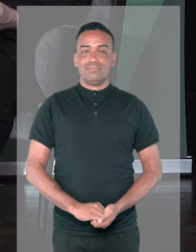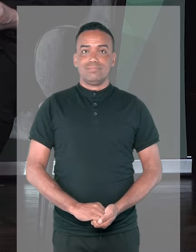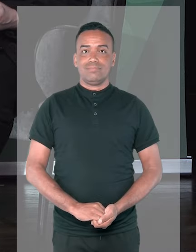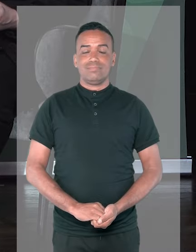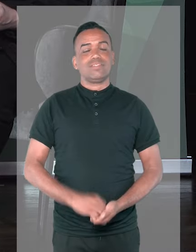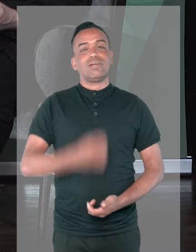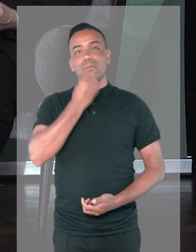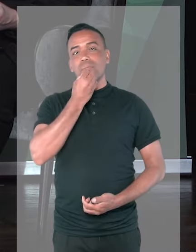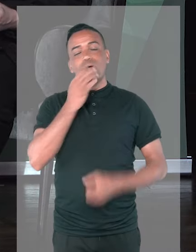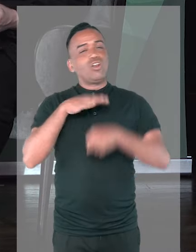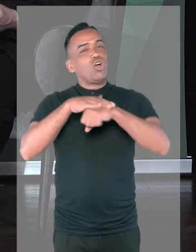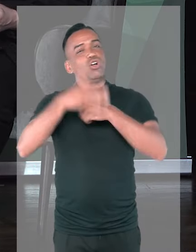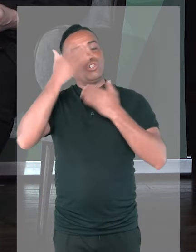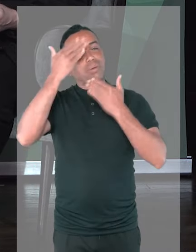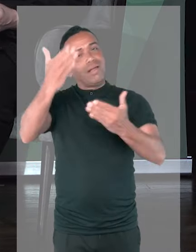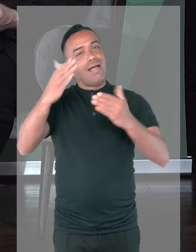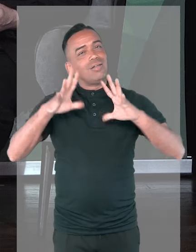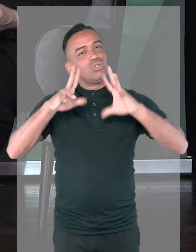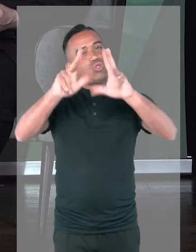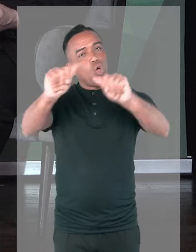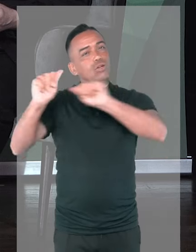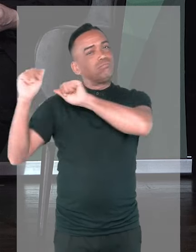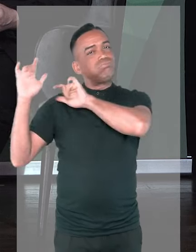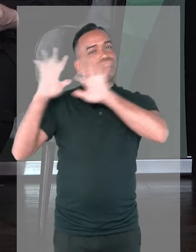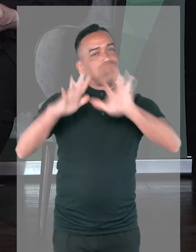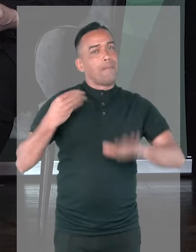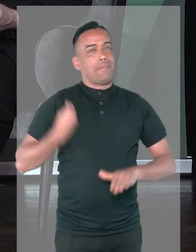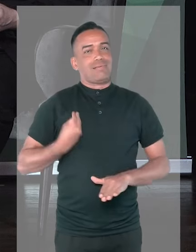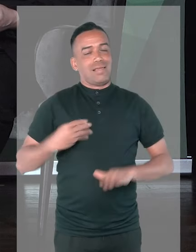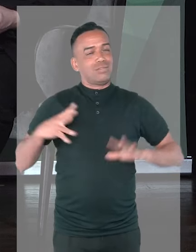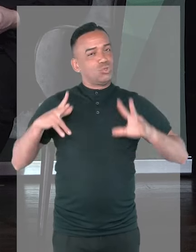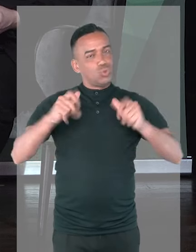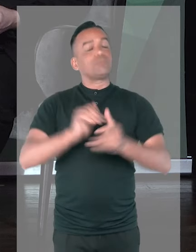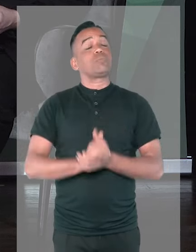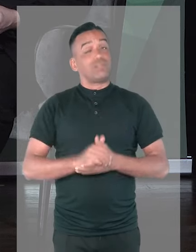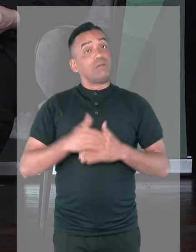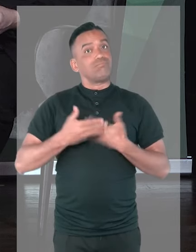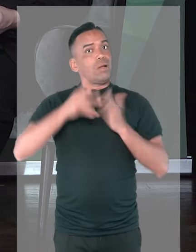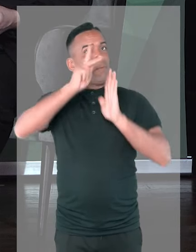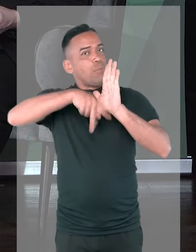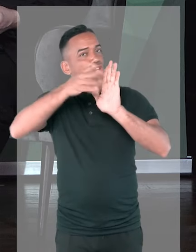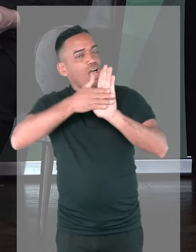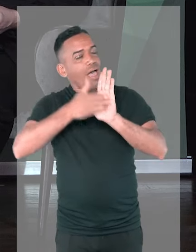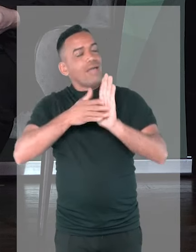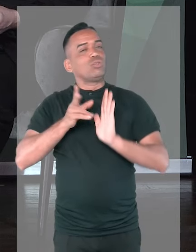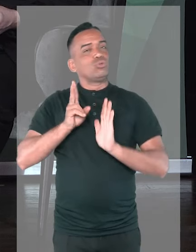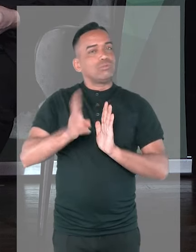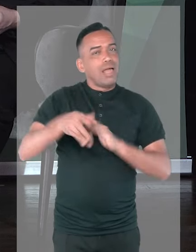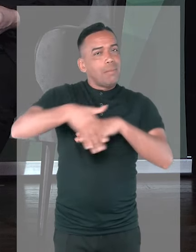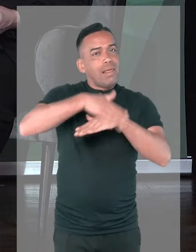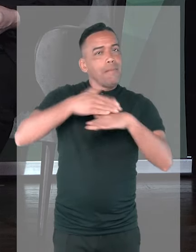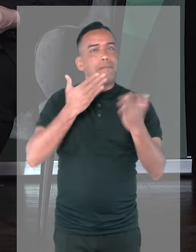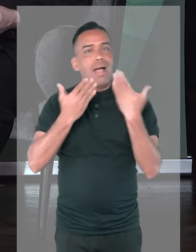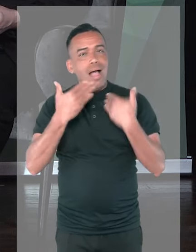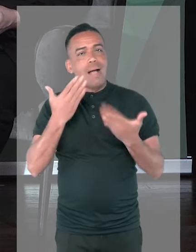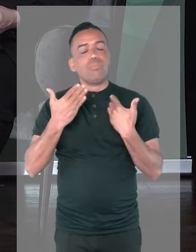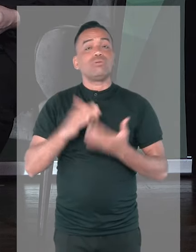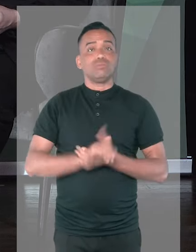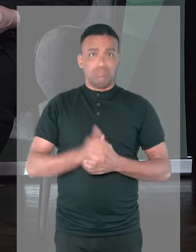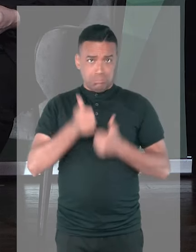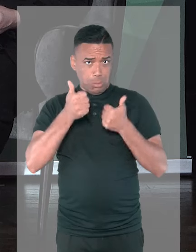Gente, muito boa noite, muito obrigado pela presença de todos. Vamos dar início a mais uma edição do projeto Sempre um Papo. Tá baixo,